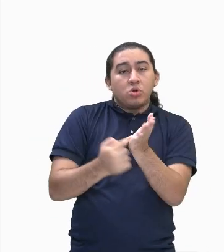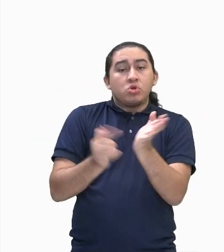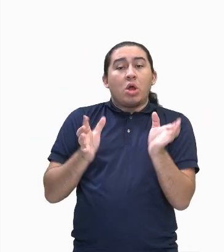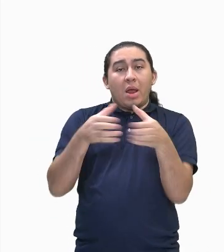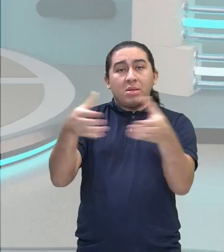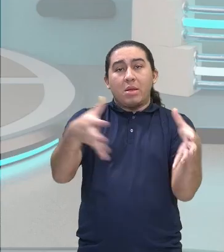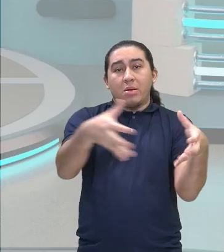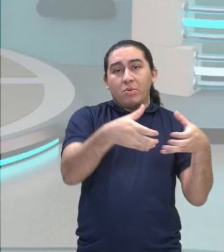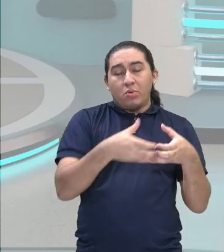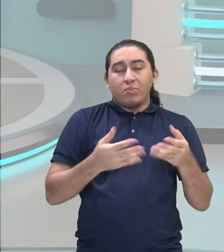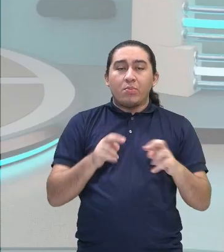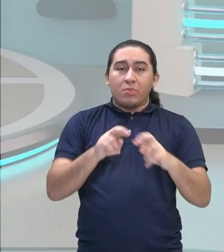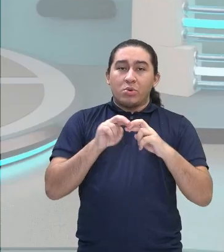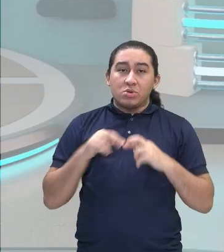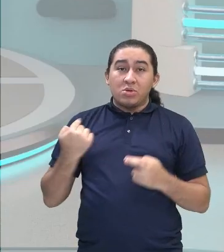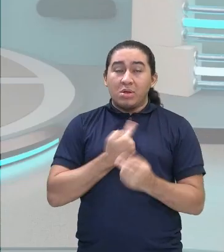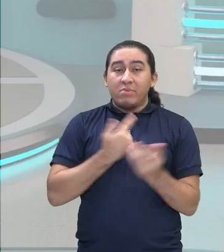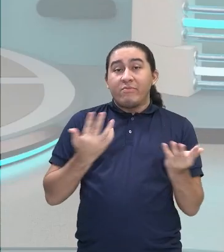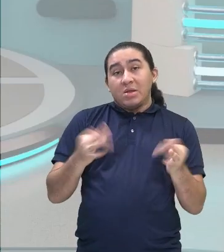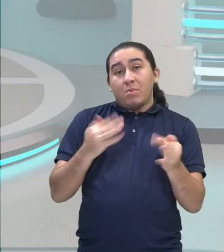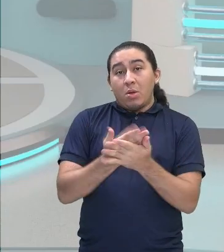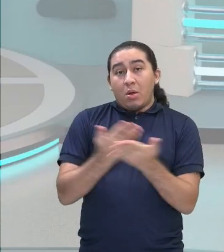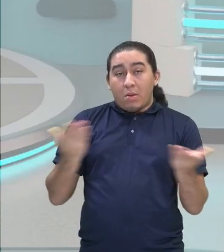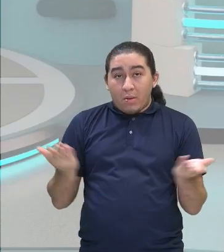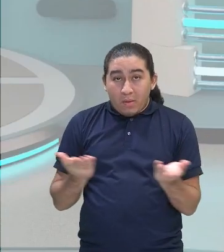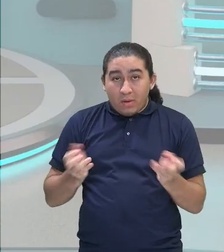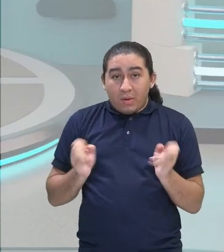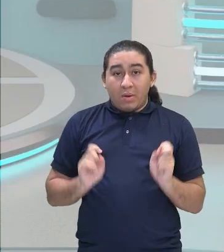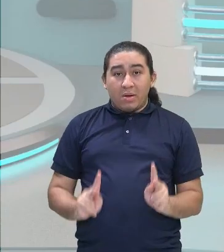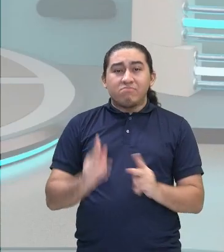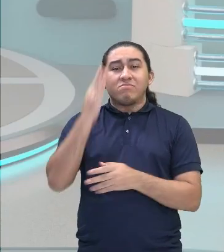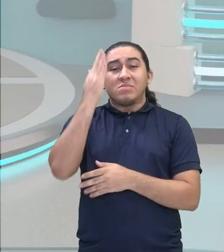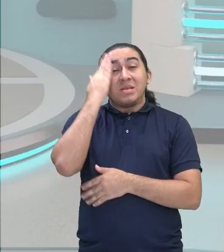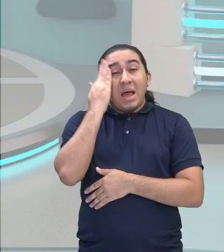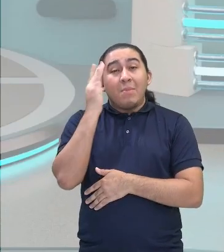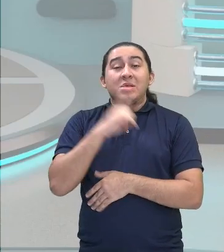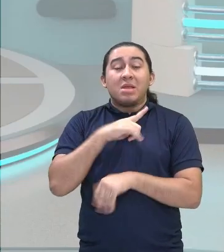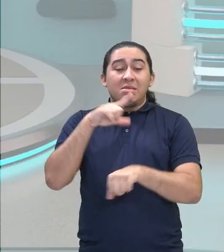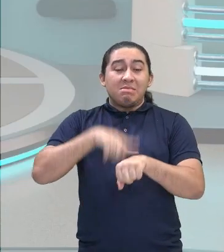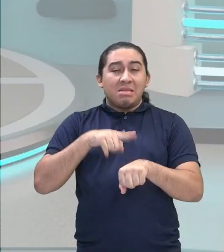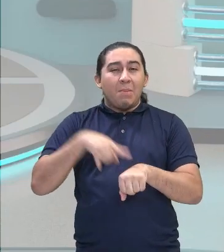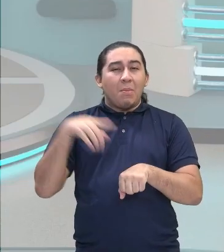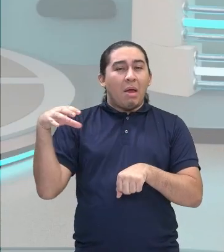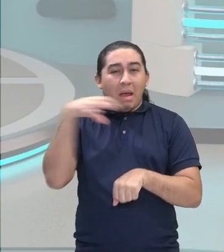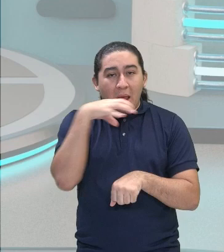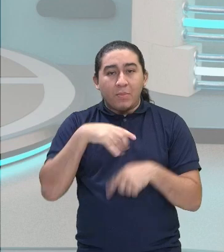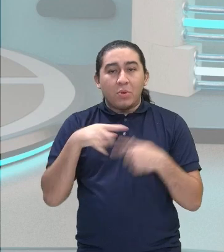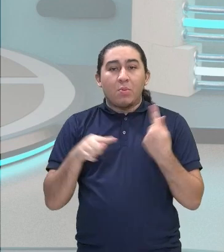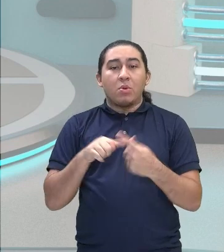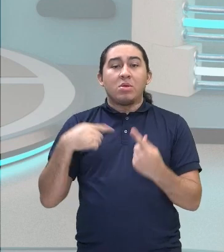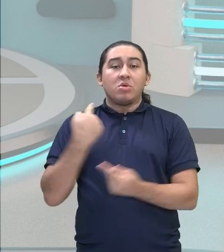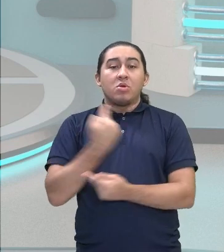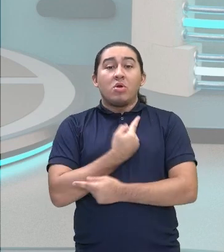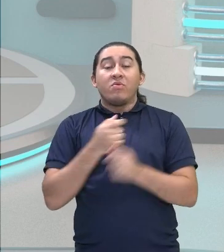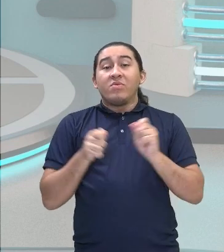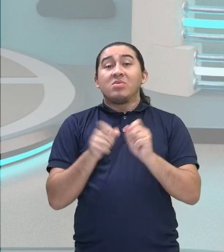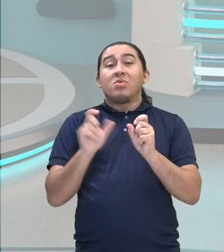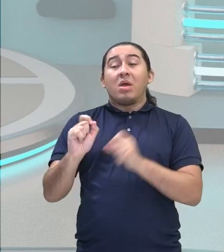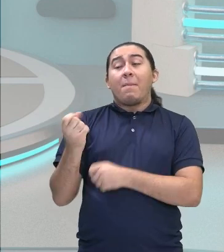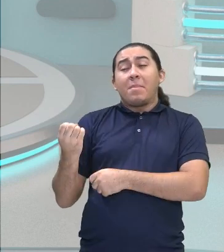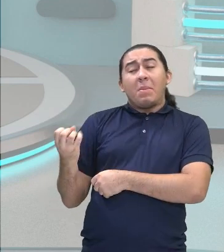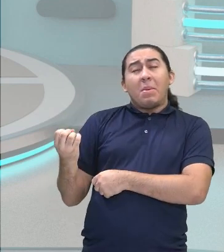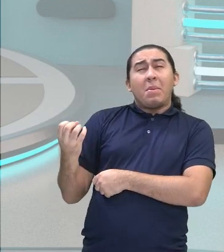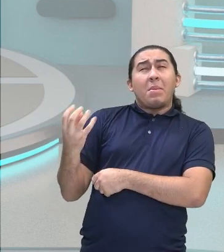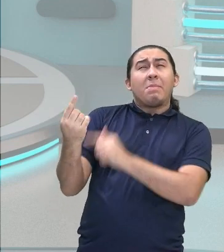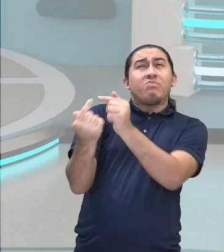assim nós terminamos essa aula. Eu sei que o tempo foi corrido, porque nós fizemos uma viagem desde